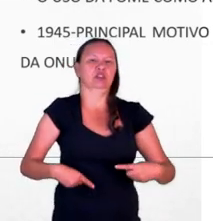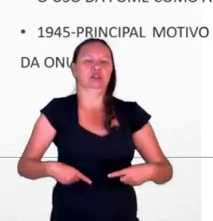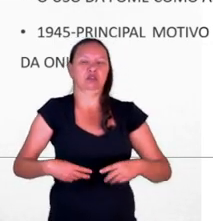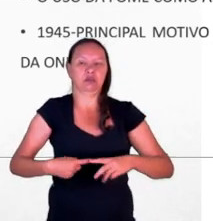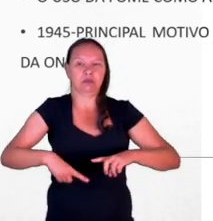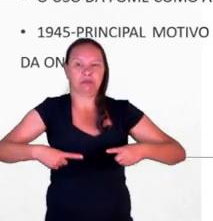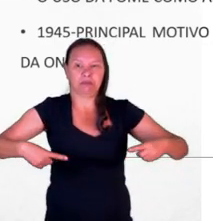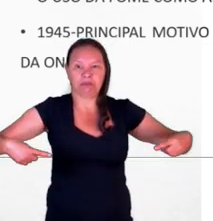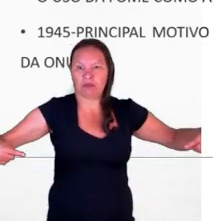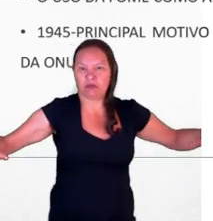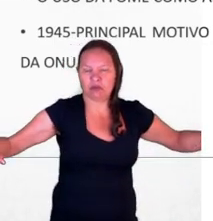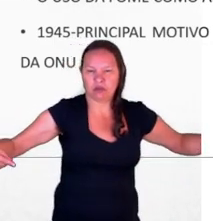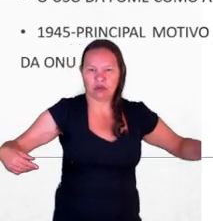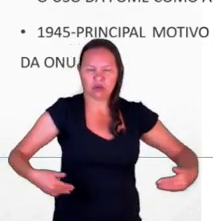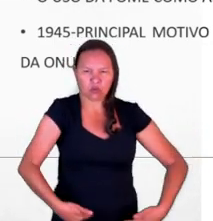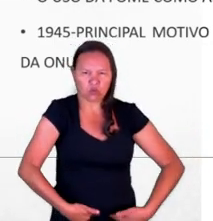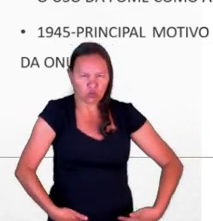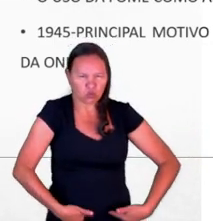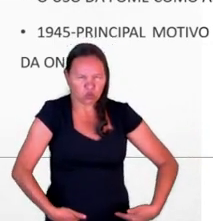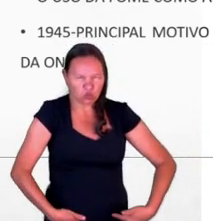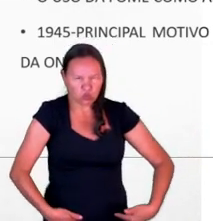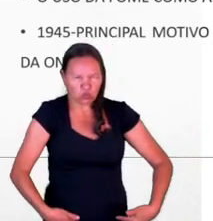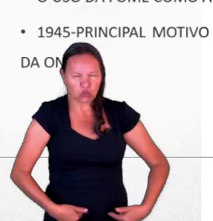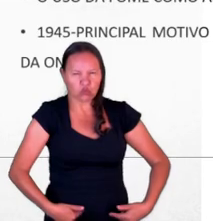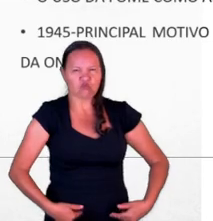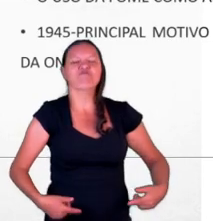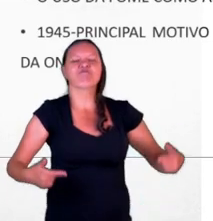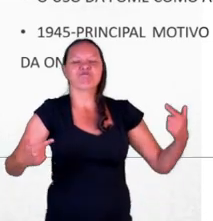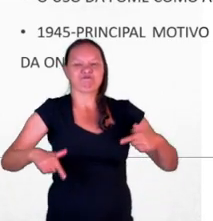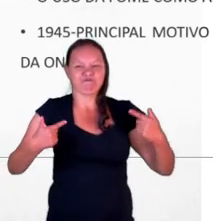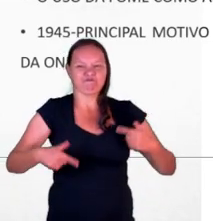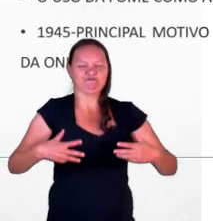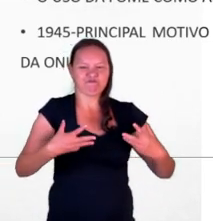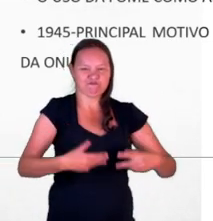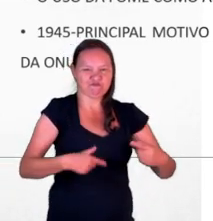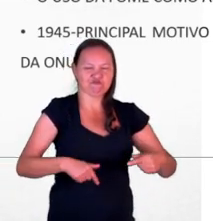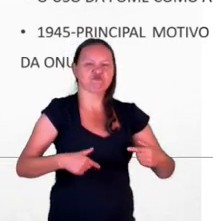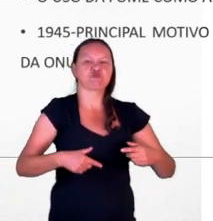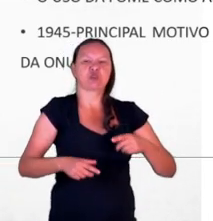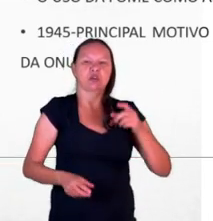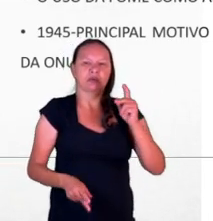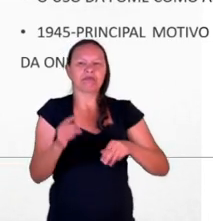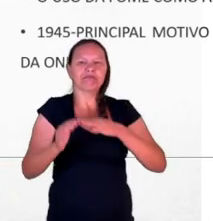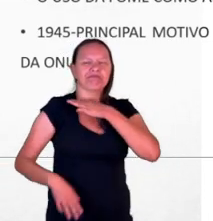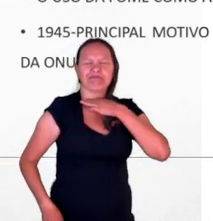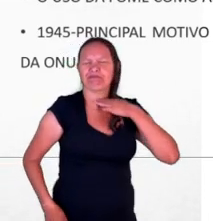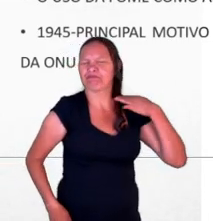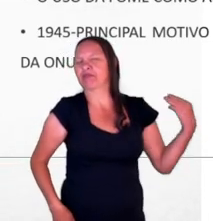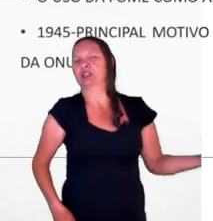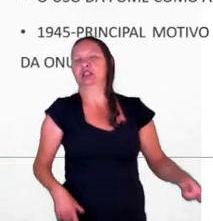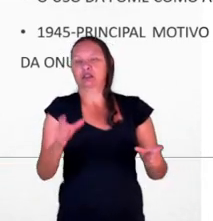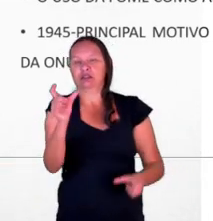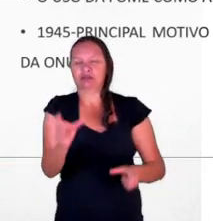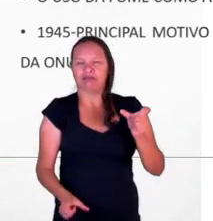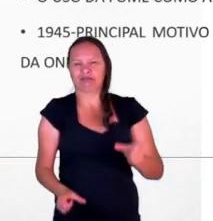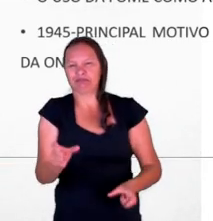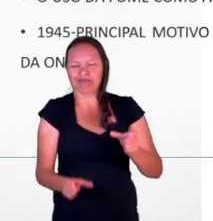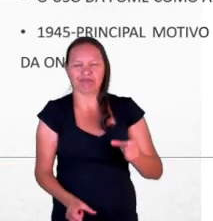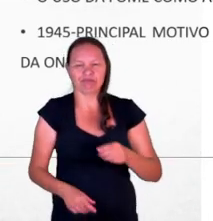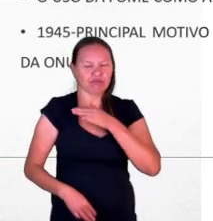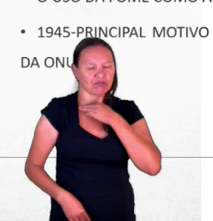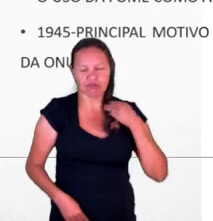largamente a fome como arma de guerra matando milhões de judeus e de não